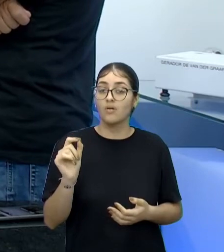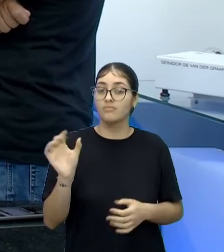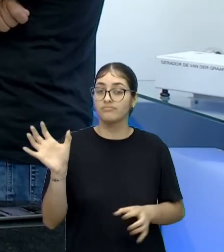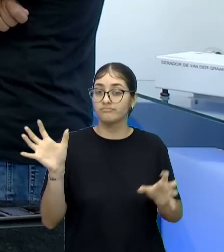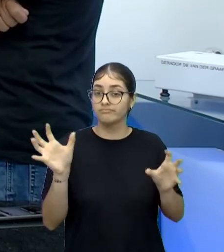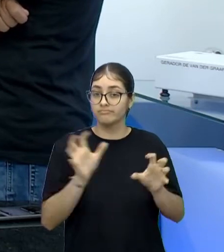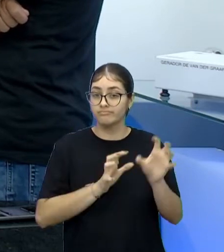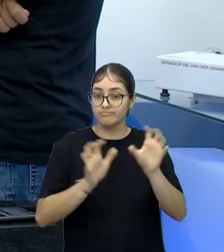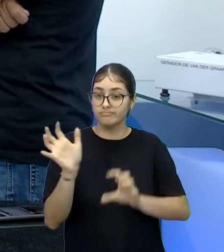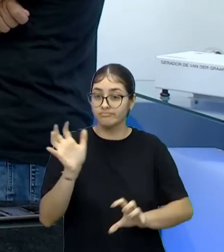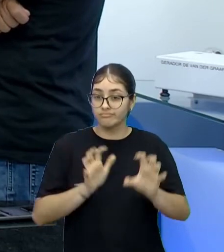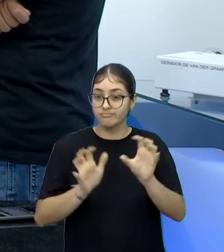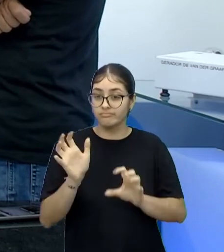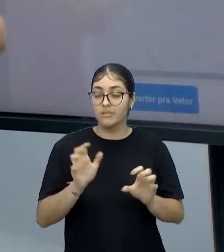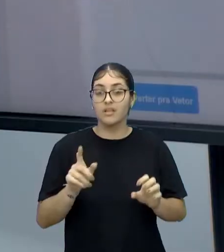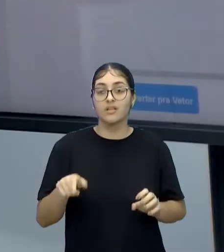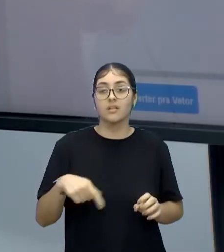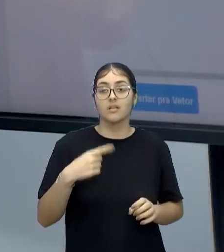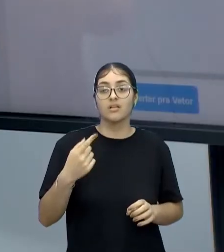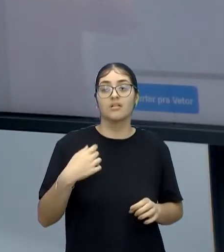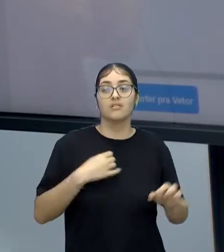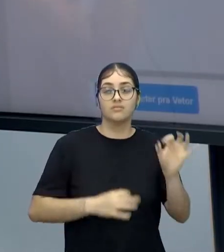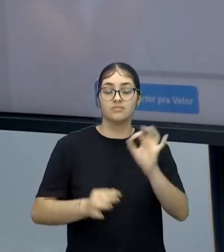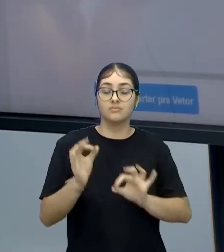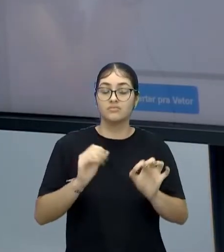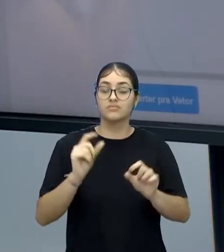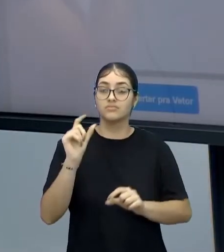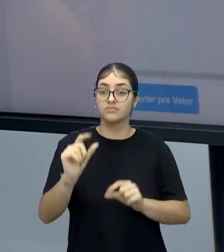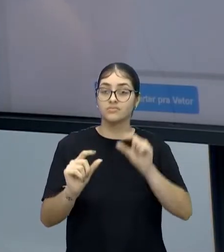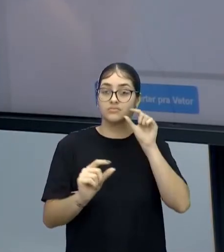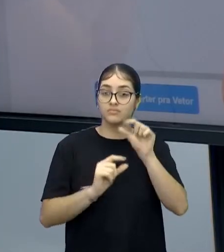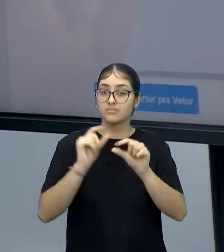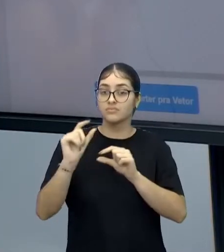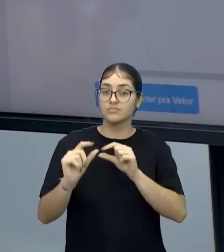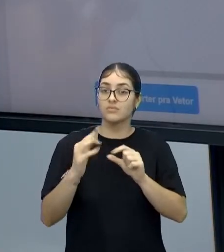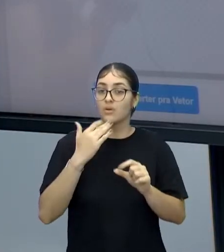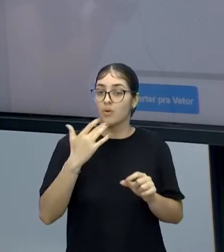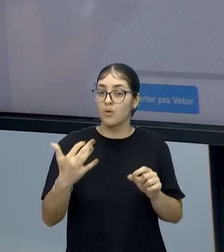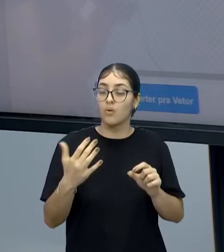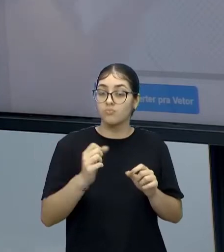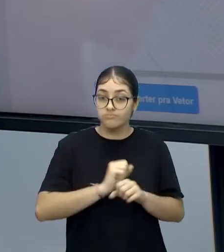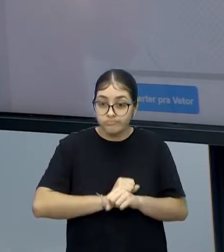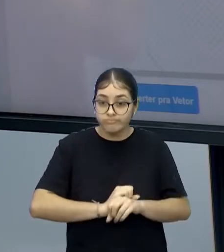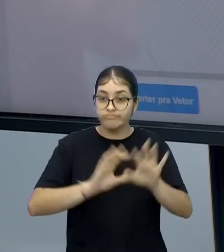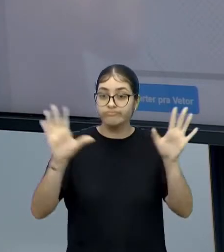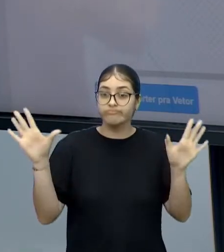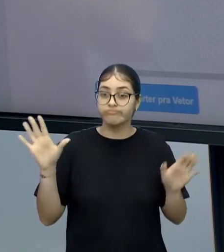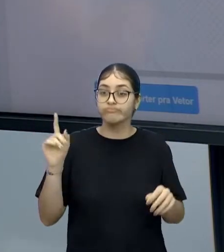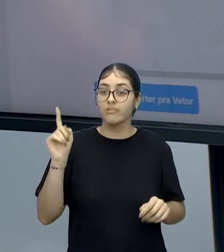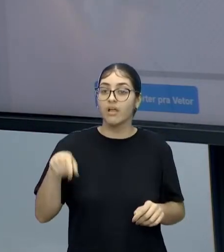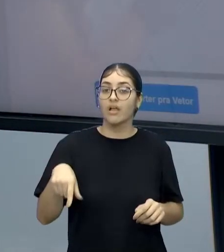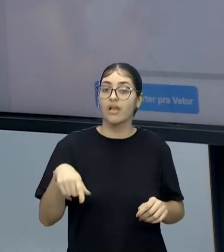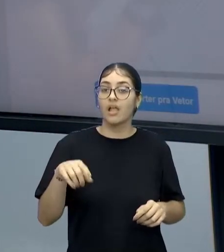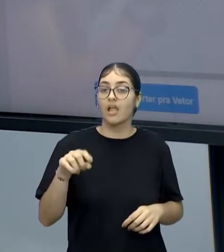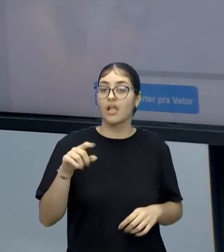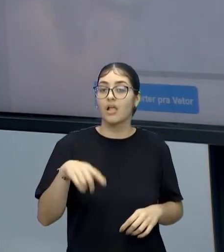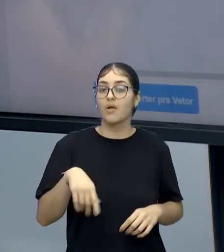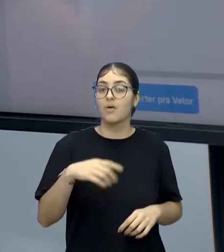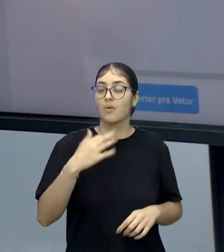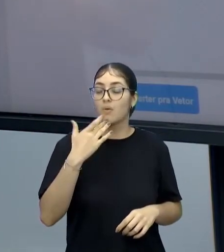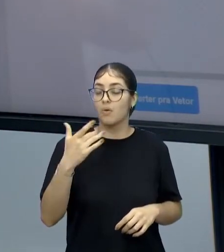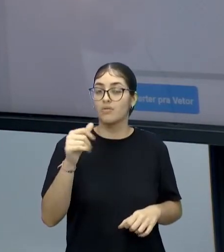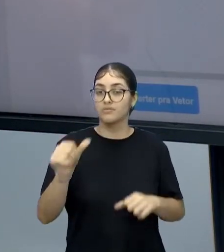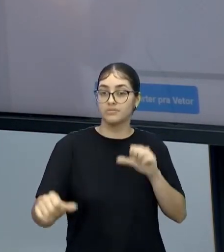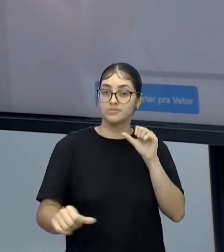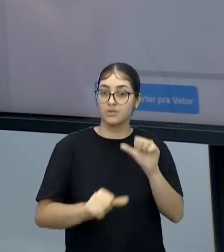que é esse que está no 5. E depois eu subi um por um, apresentando uma cor mais ascendente. Sim. Que é o que ele vai ficar trocando. Então, na